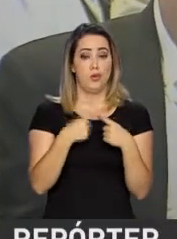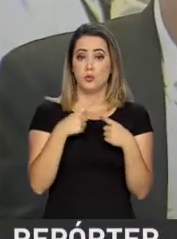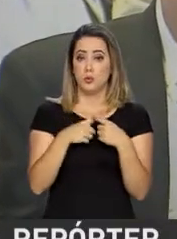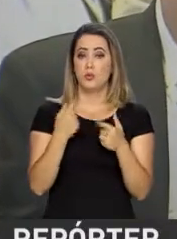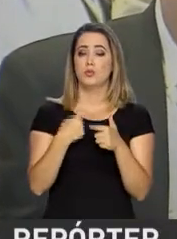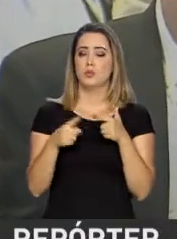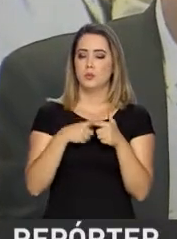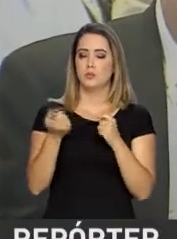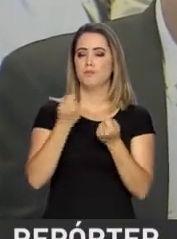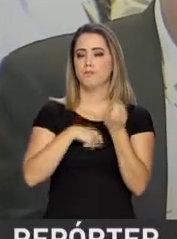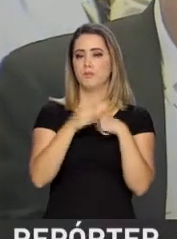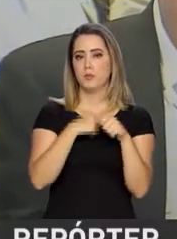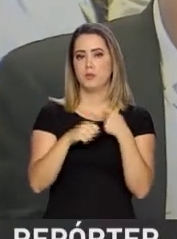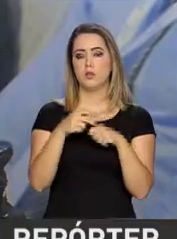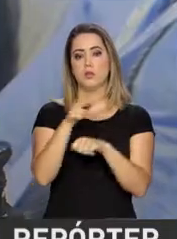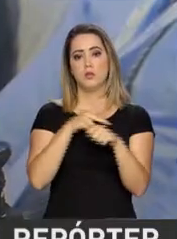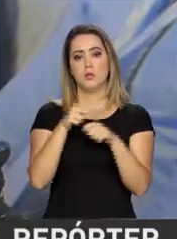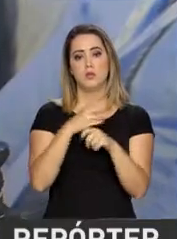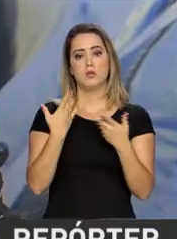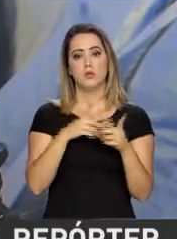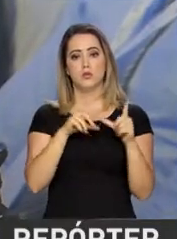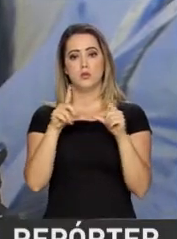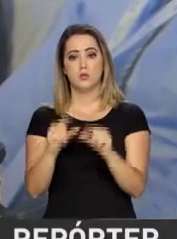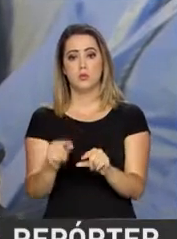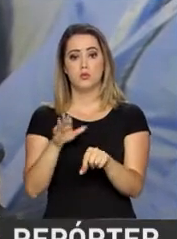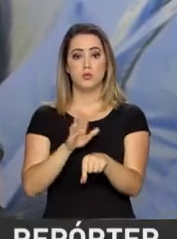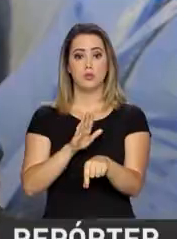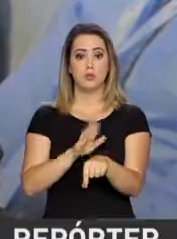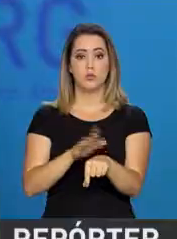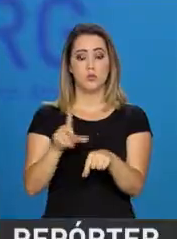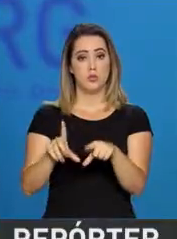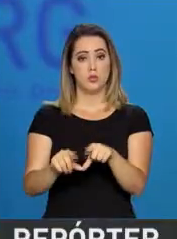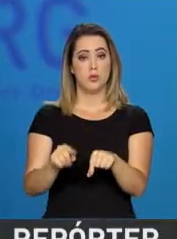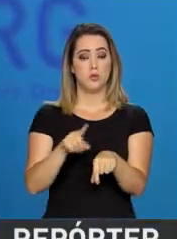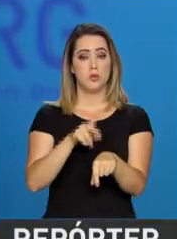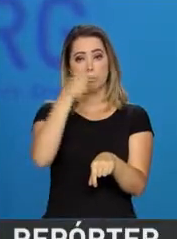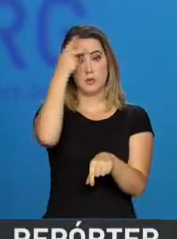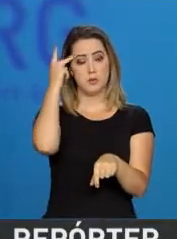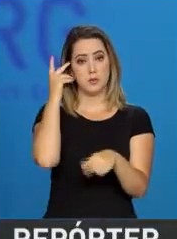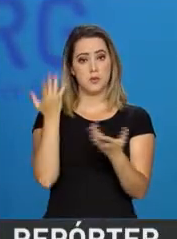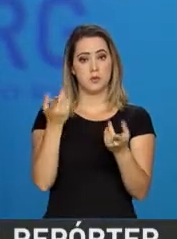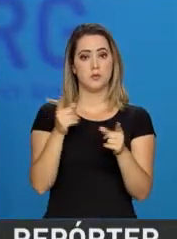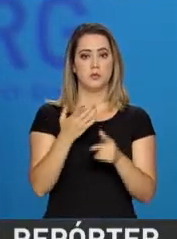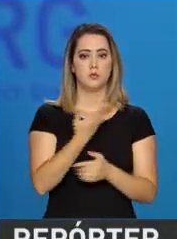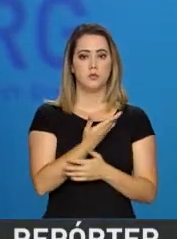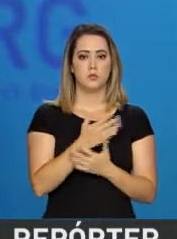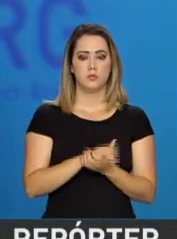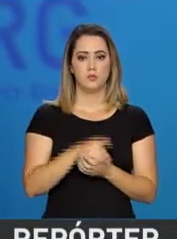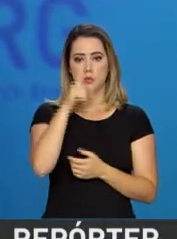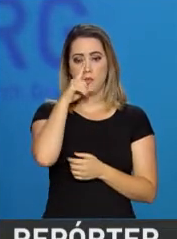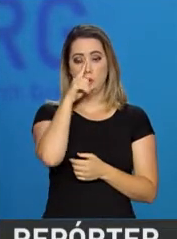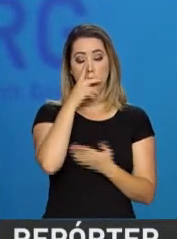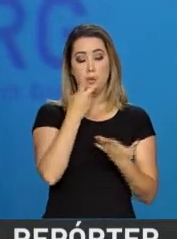de recursos para financiamento a longo prazo e diminuição da demanda dos usuários. O risco de demanda é do concessionário? É. Mas o